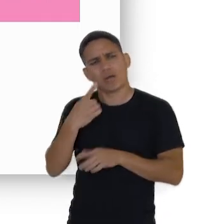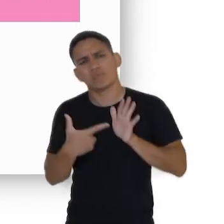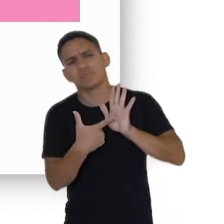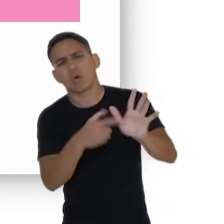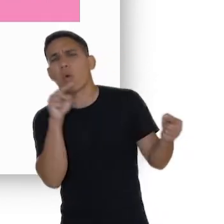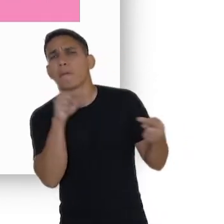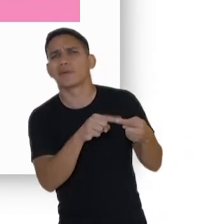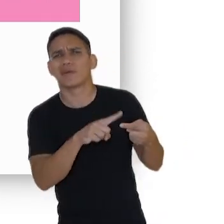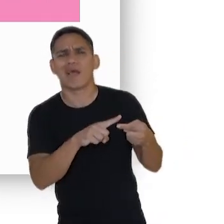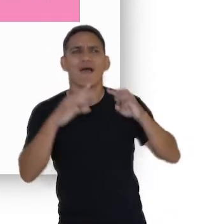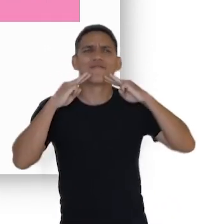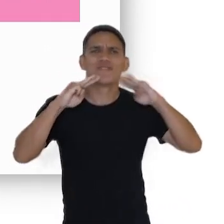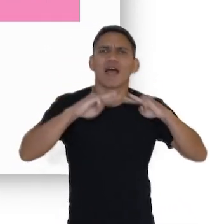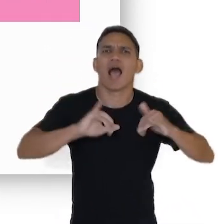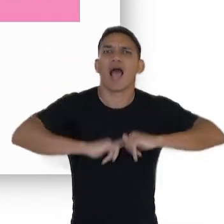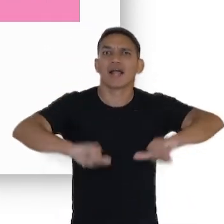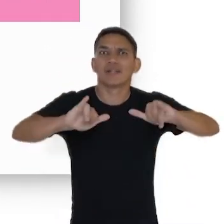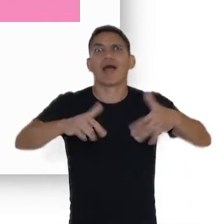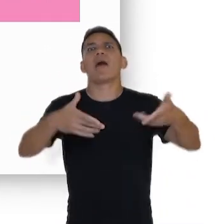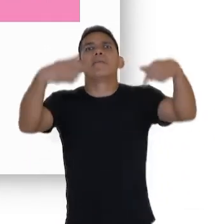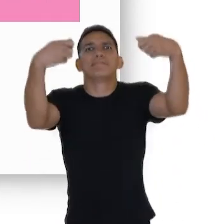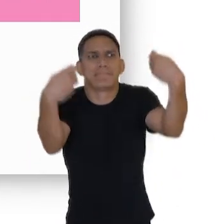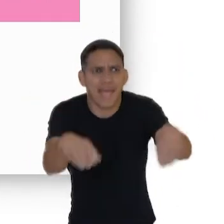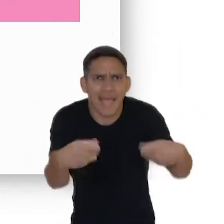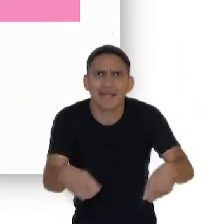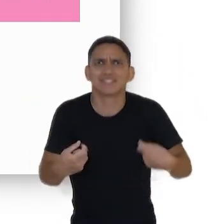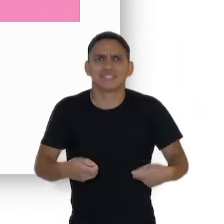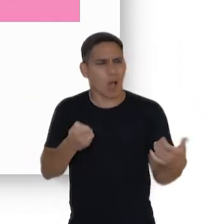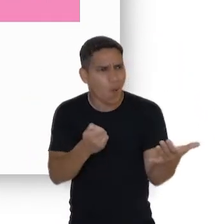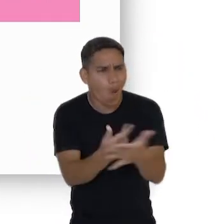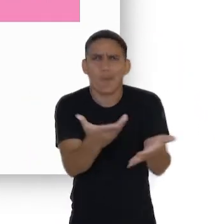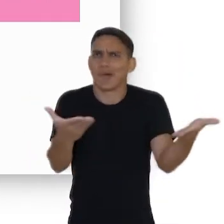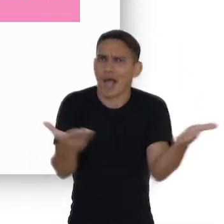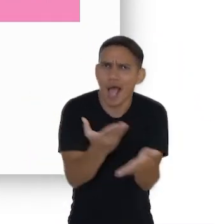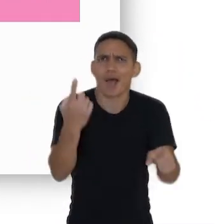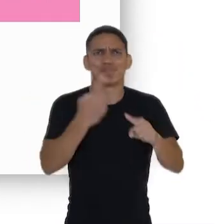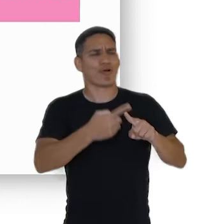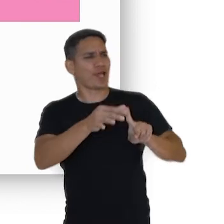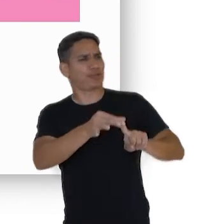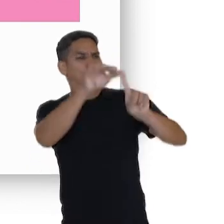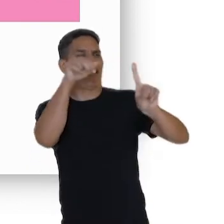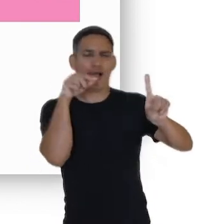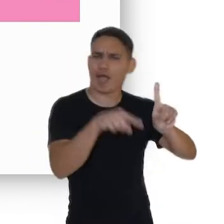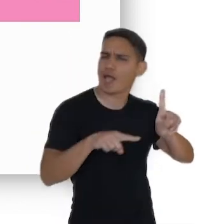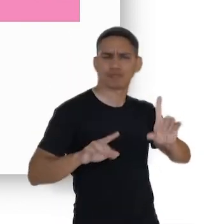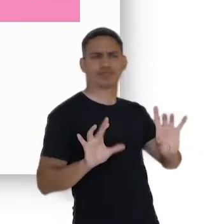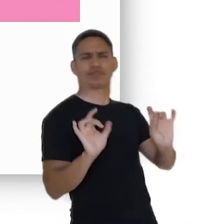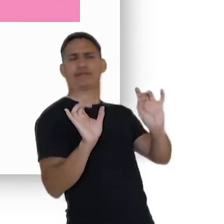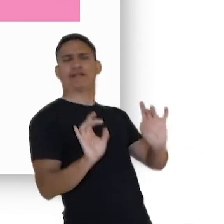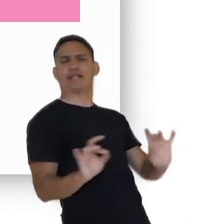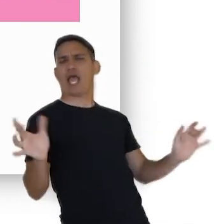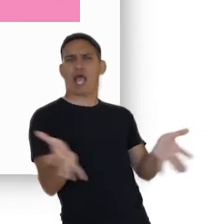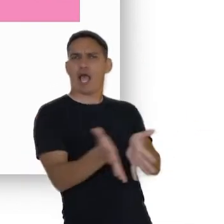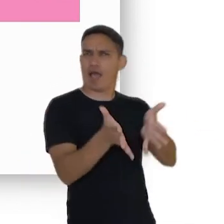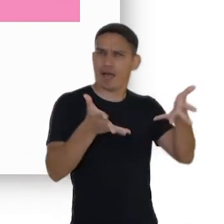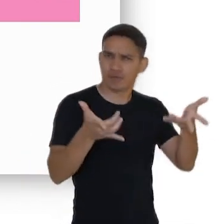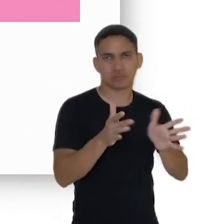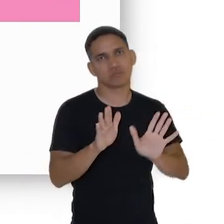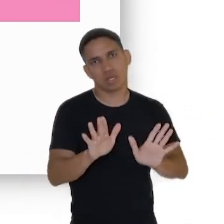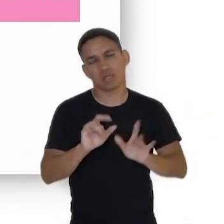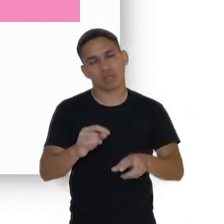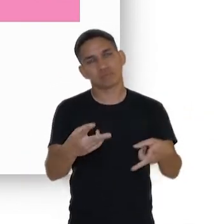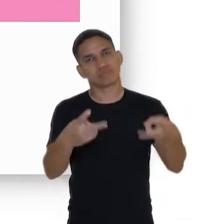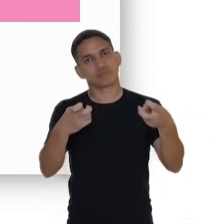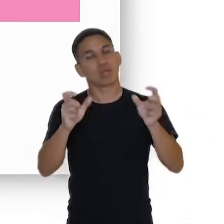essa falsa necessidade de urgência em adquirir o bem divulgado com vantagens fantásticas. É